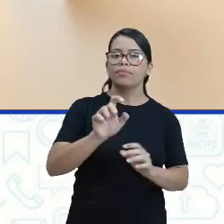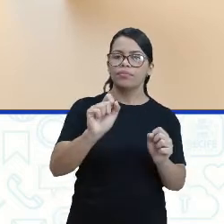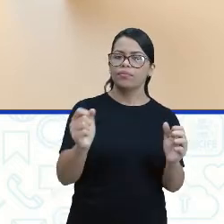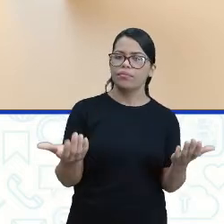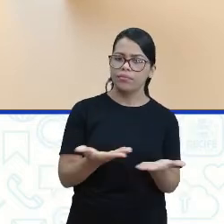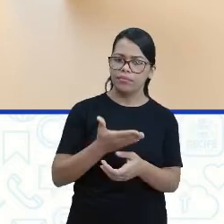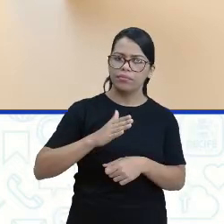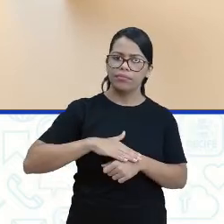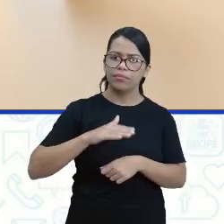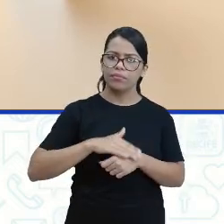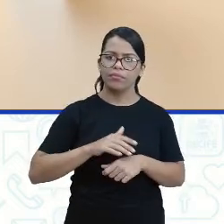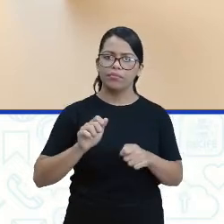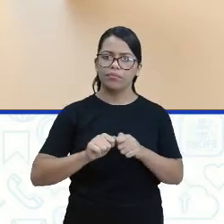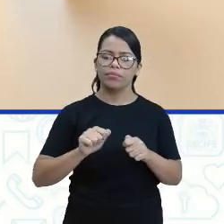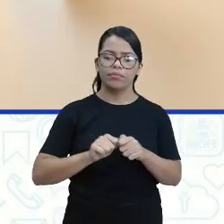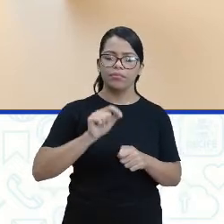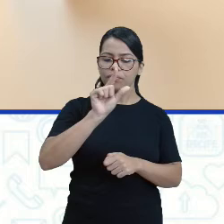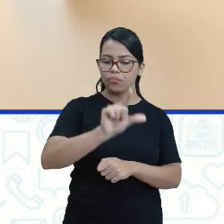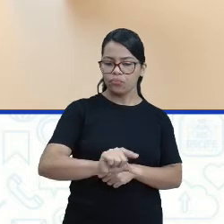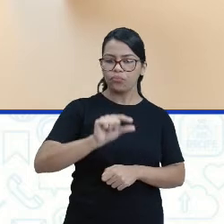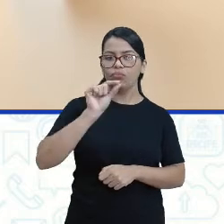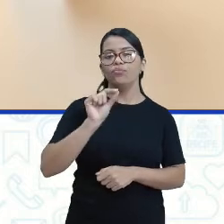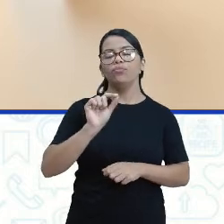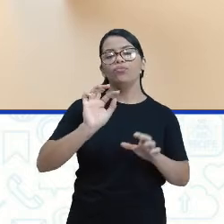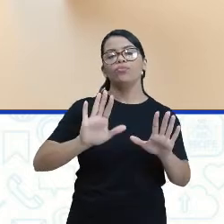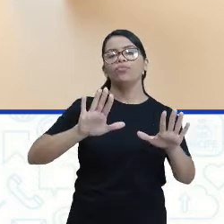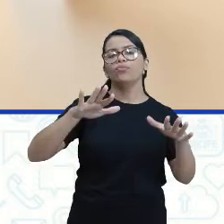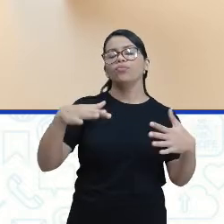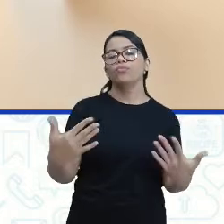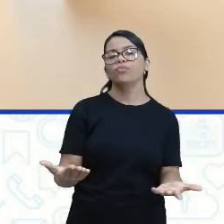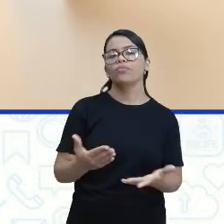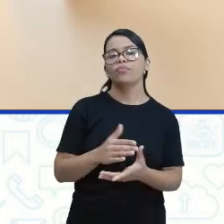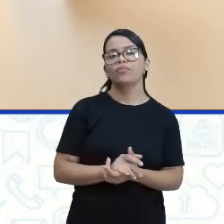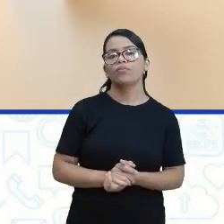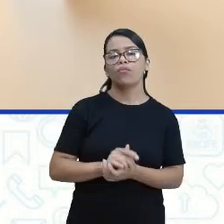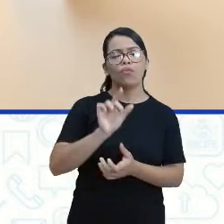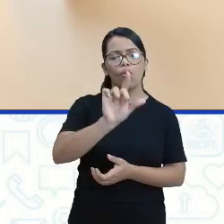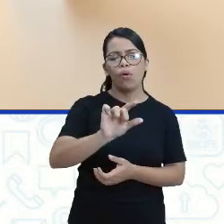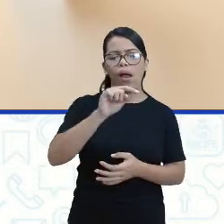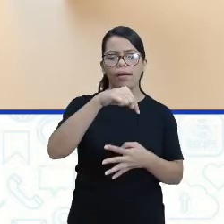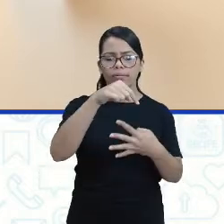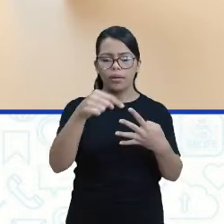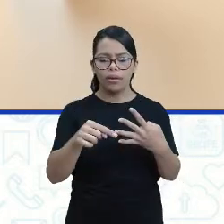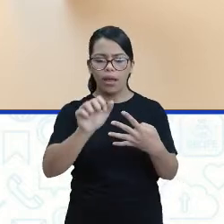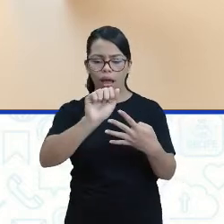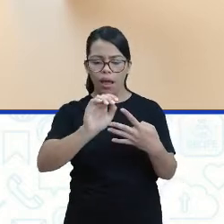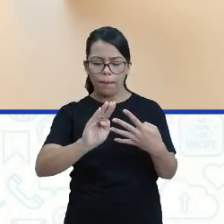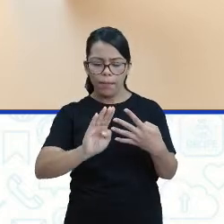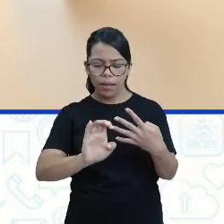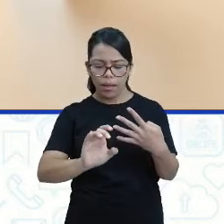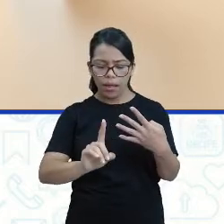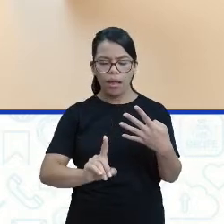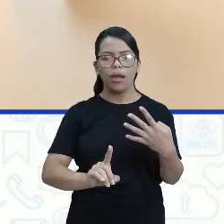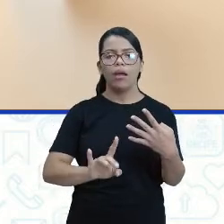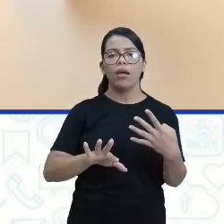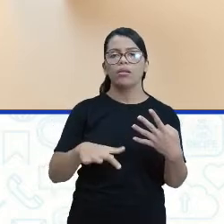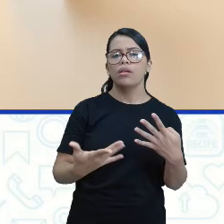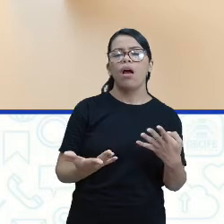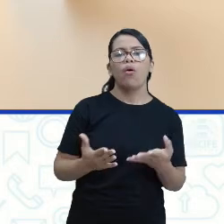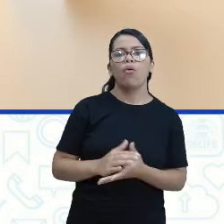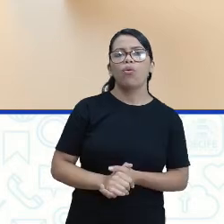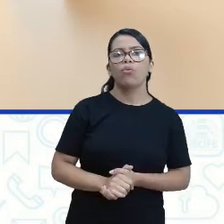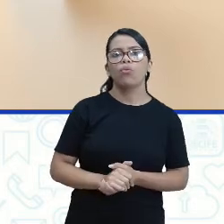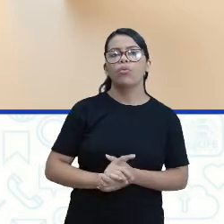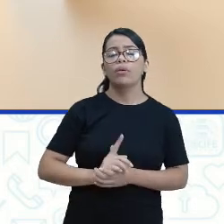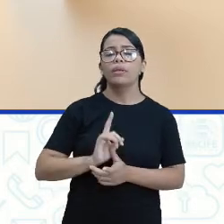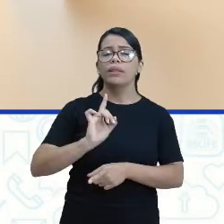instante, fazer uma escolha. Qual é a alternativa que vocês acham que é a resposta? Como hipótese, gente.